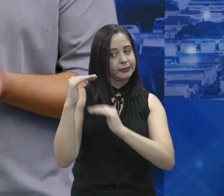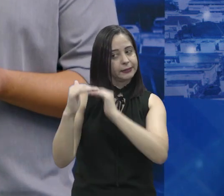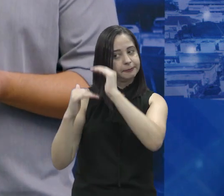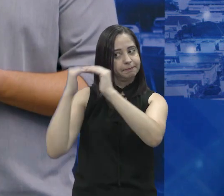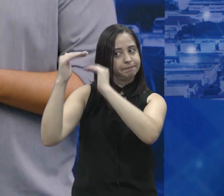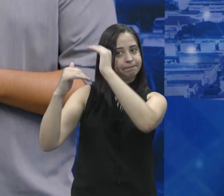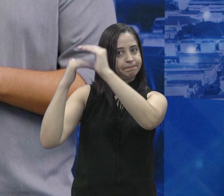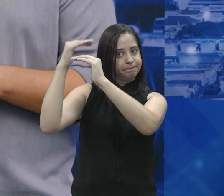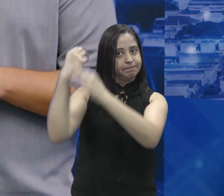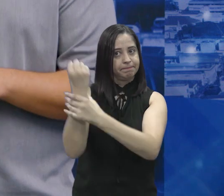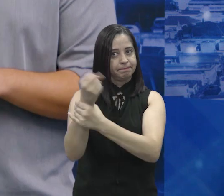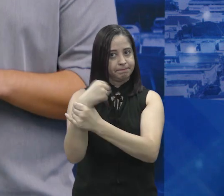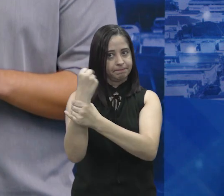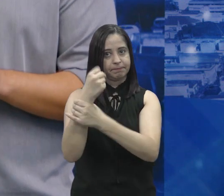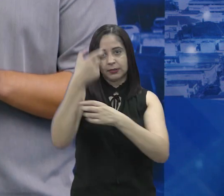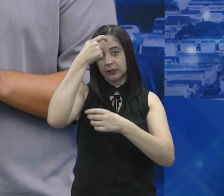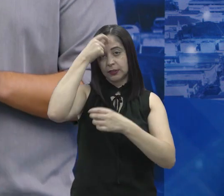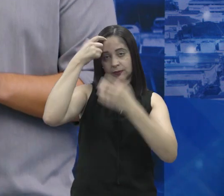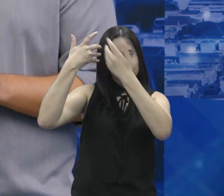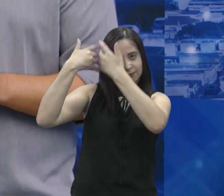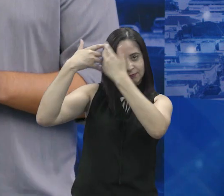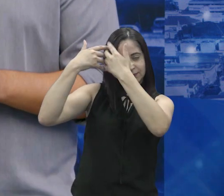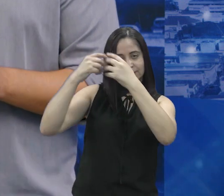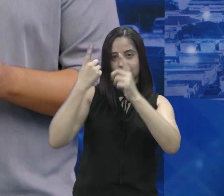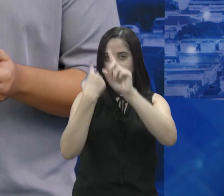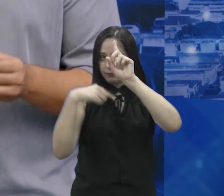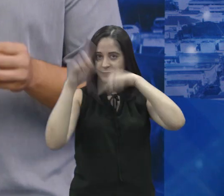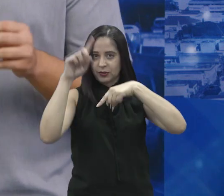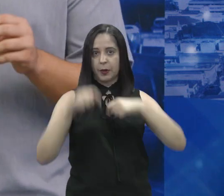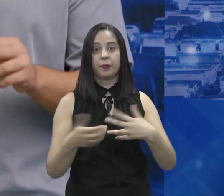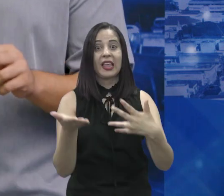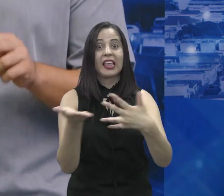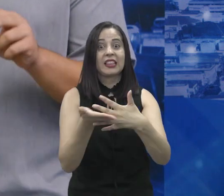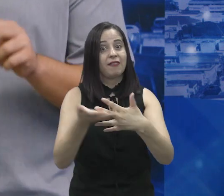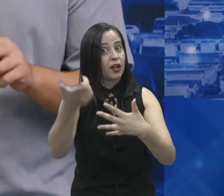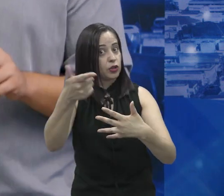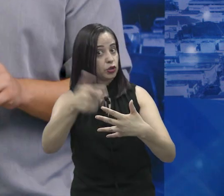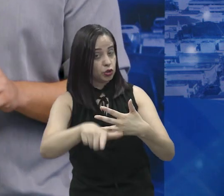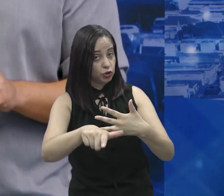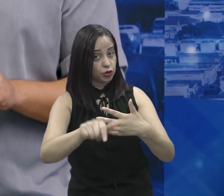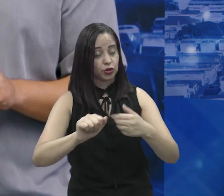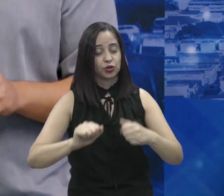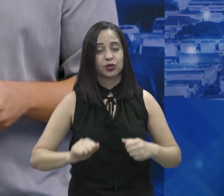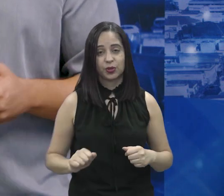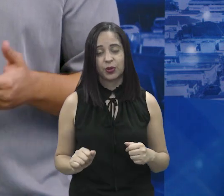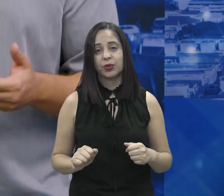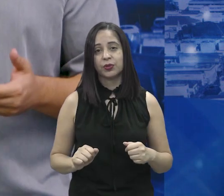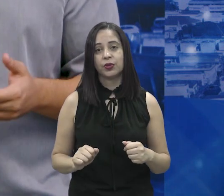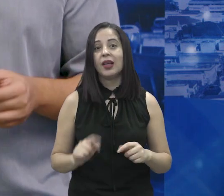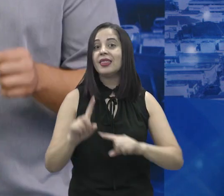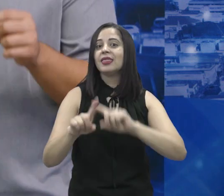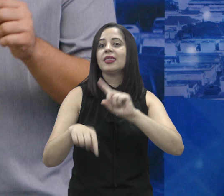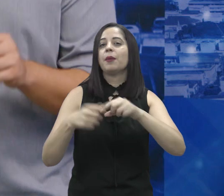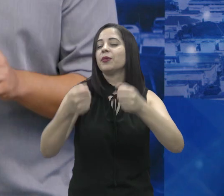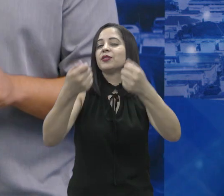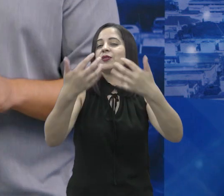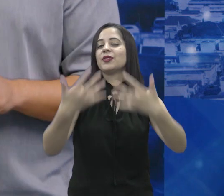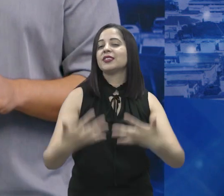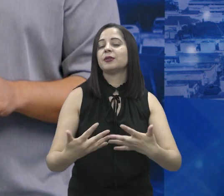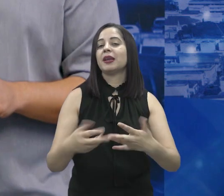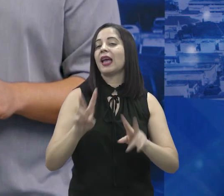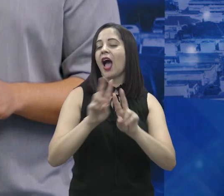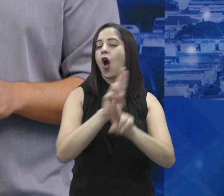de habilidades motoras e cognitivas. Olha só, mais uma pausa aqui no Ação Parlamentar e na volta tem o nosso